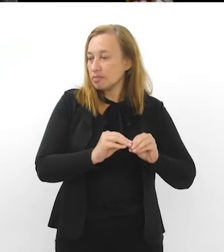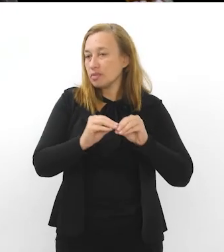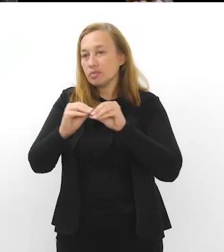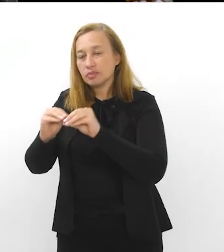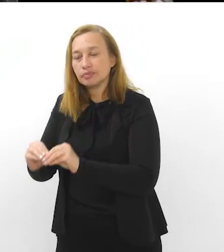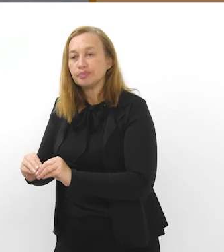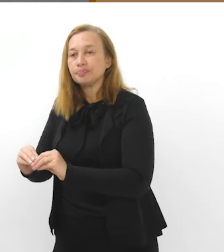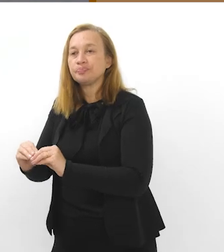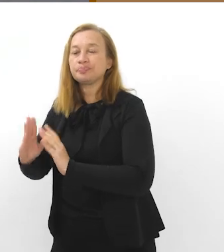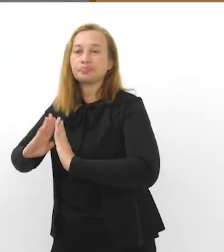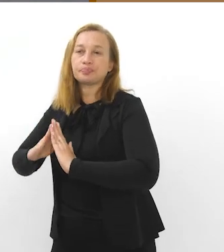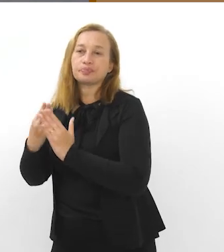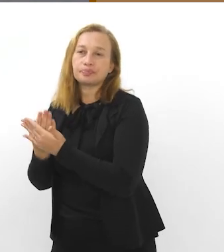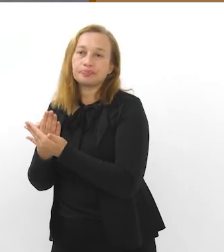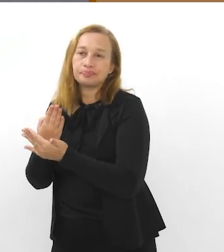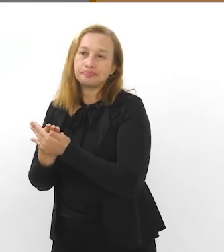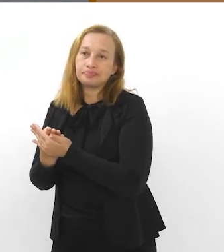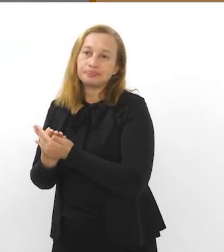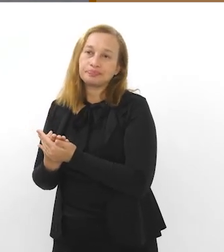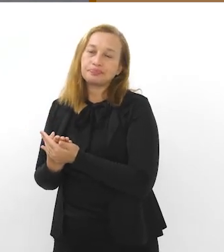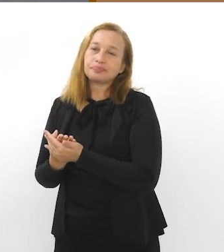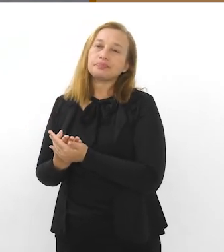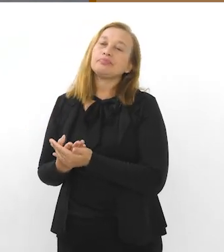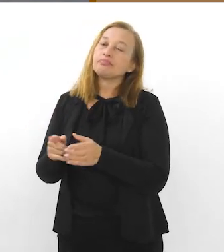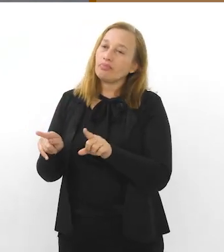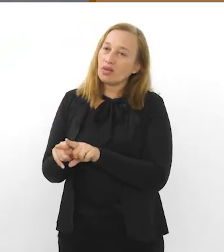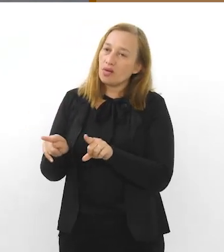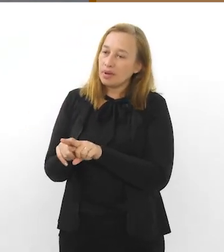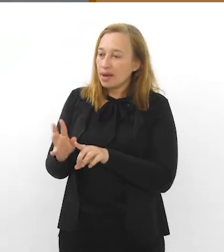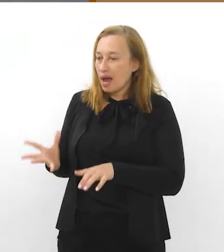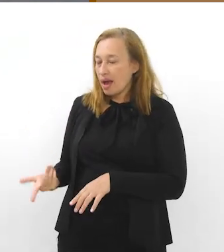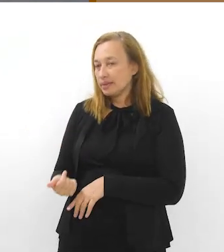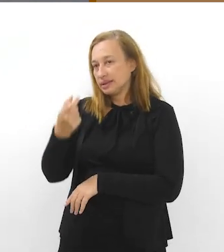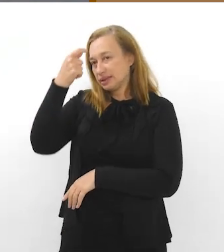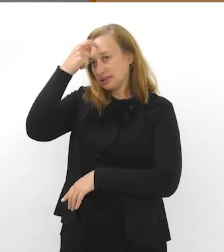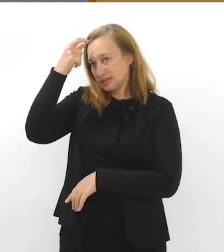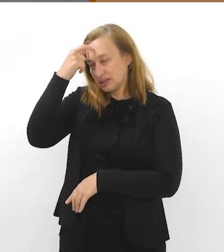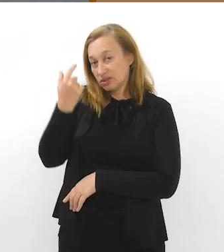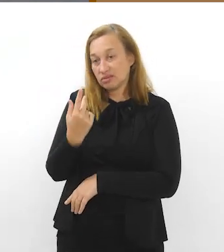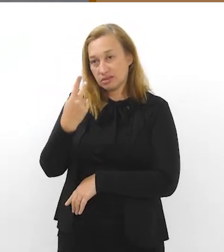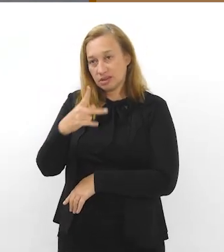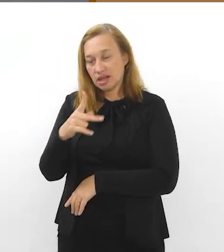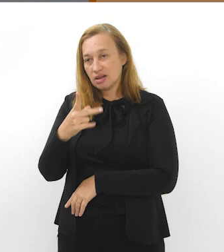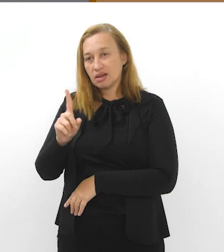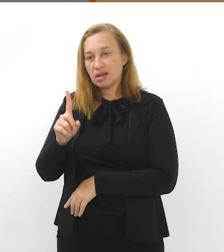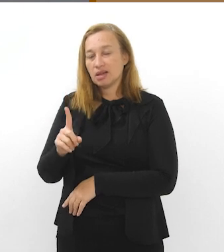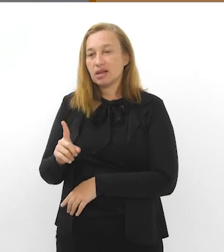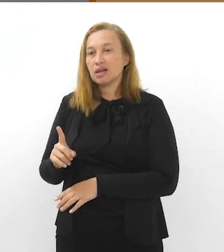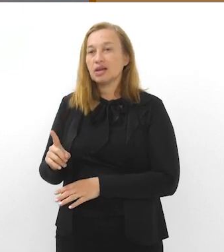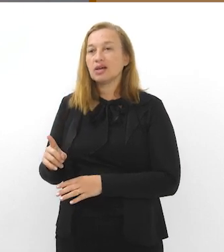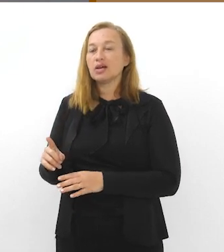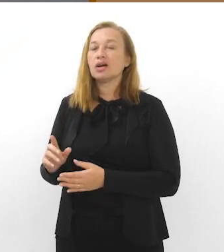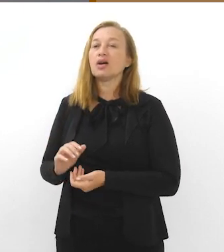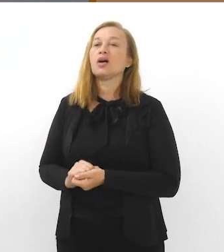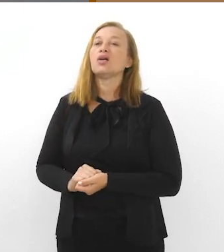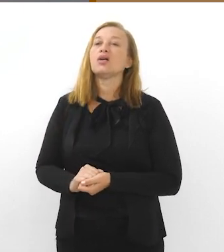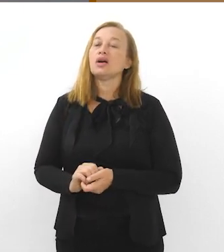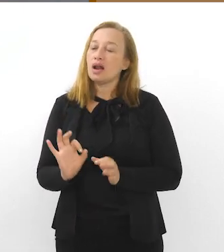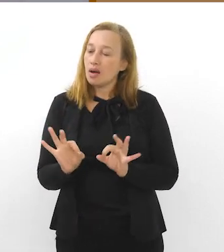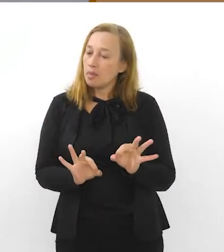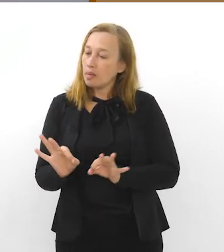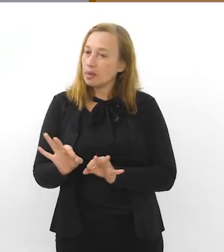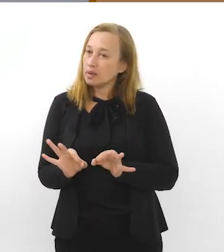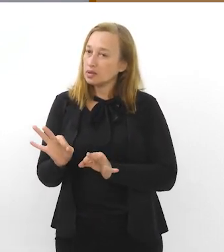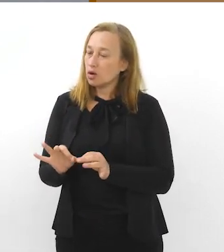lá. Então, a vocação dessa professora também, né? Porque não era nada de escola especializada. Ela organizou